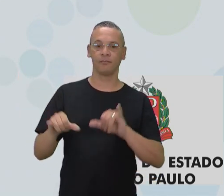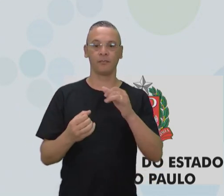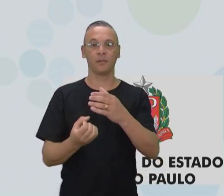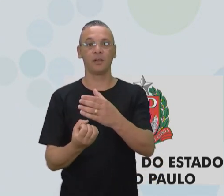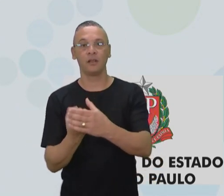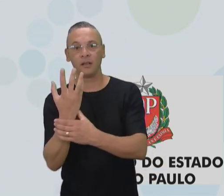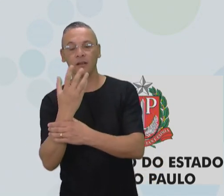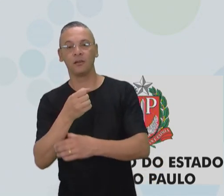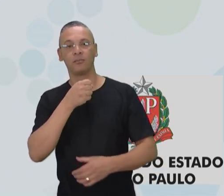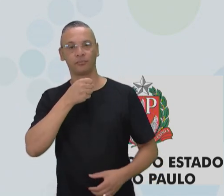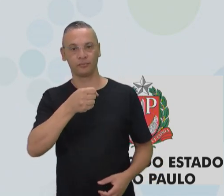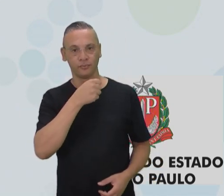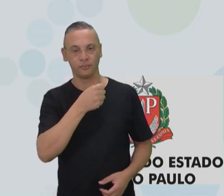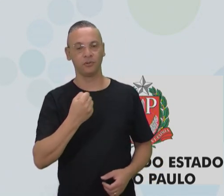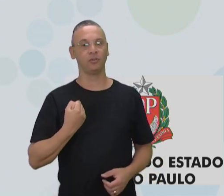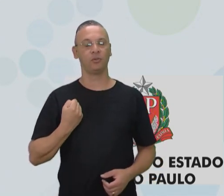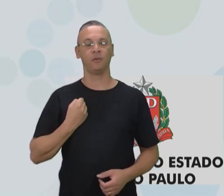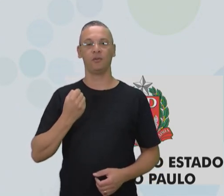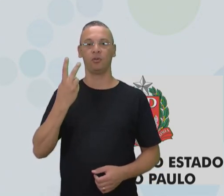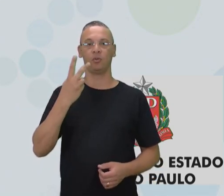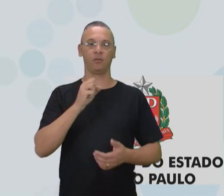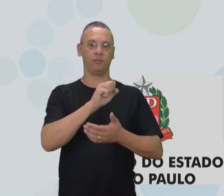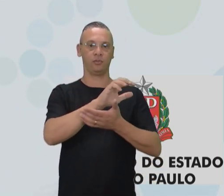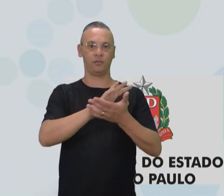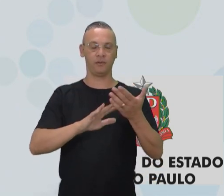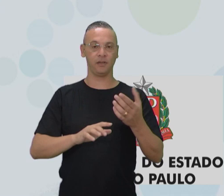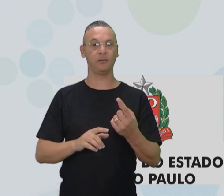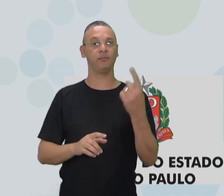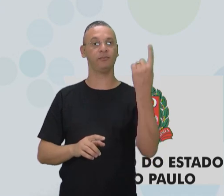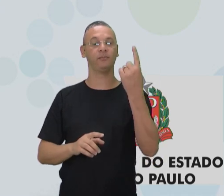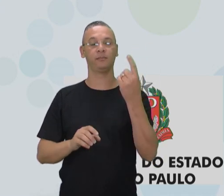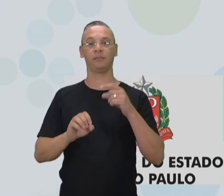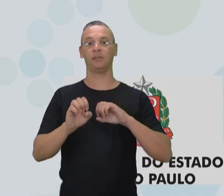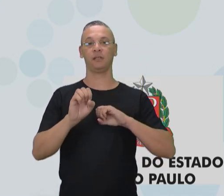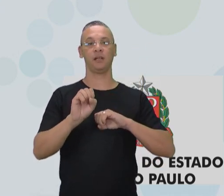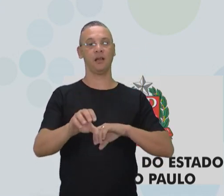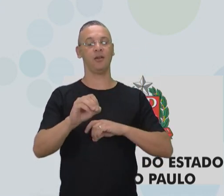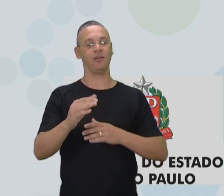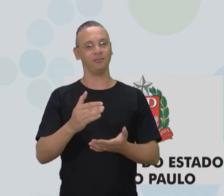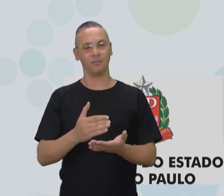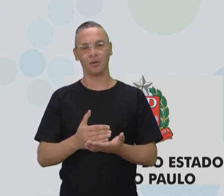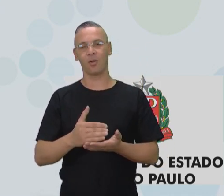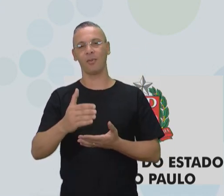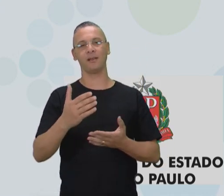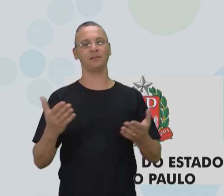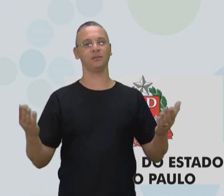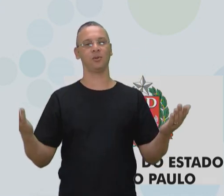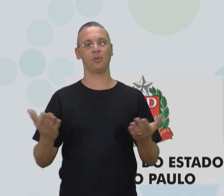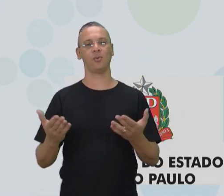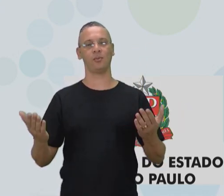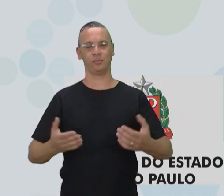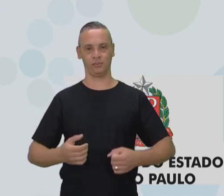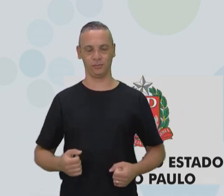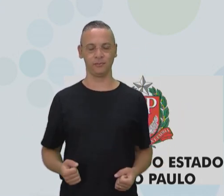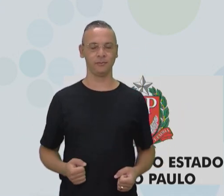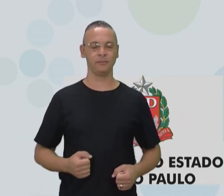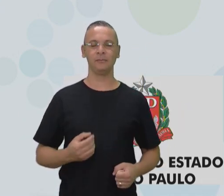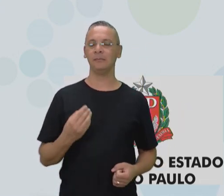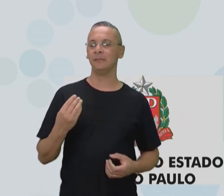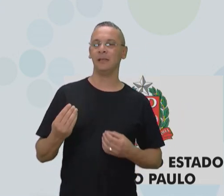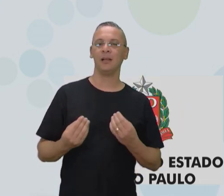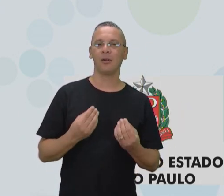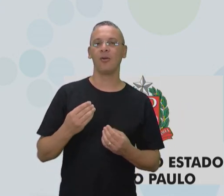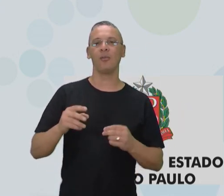Jornalística, atividade 2. E a primeira aula, a aula de introdução, a gente vai agora entender qual